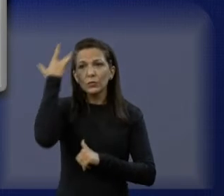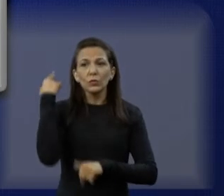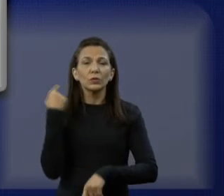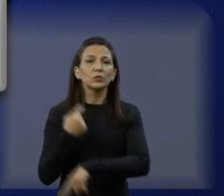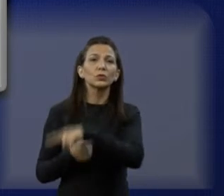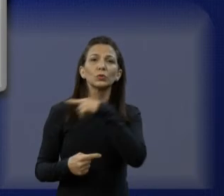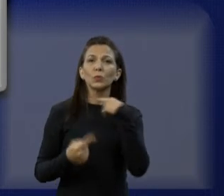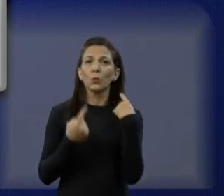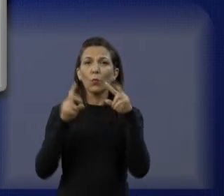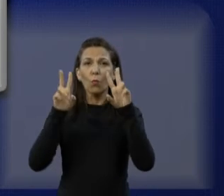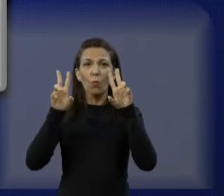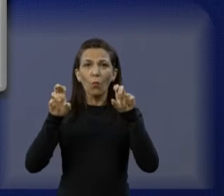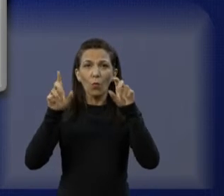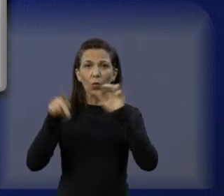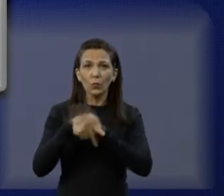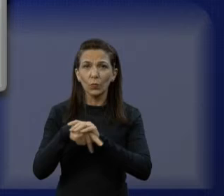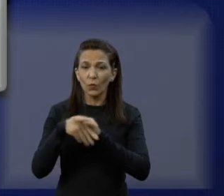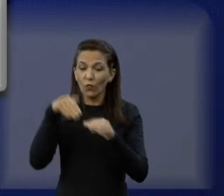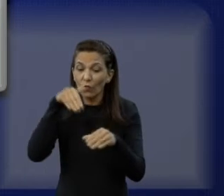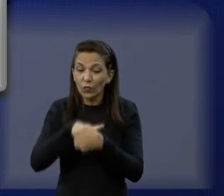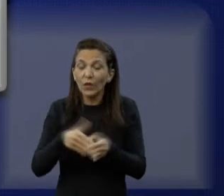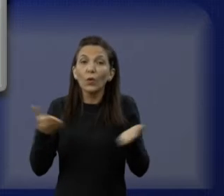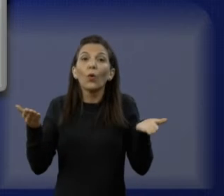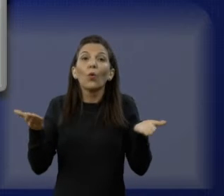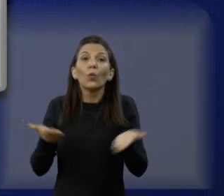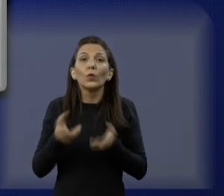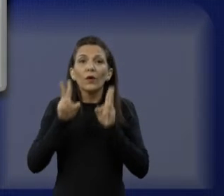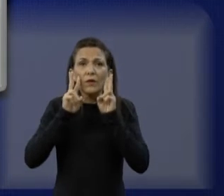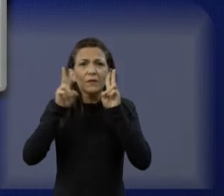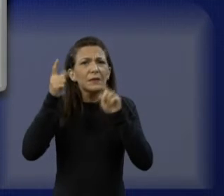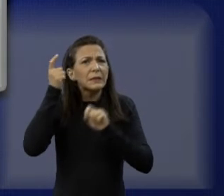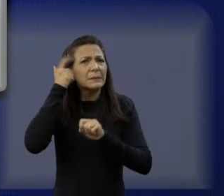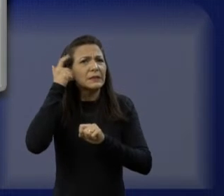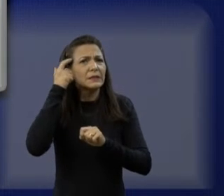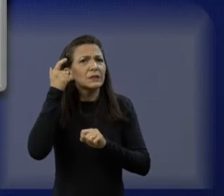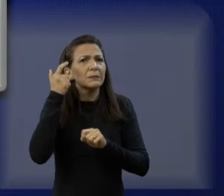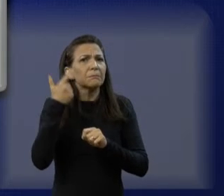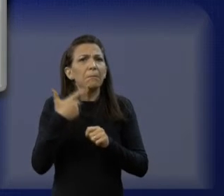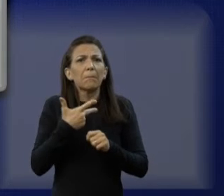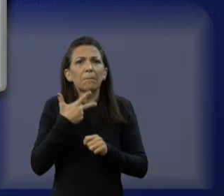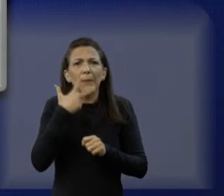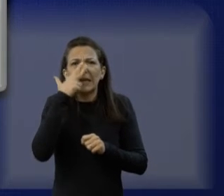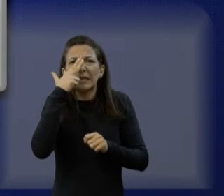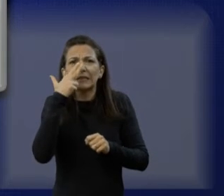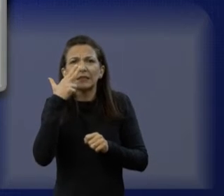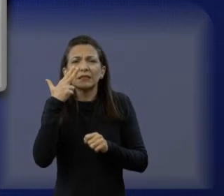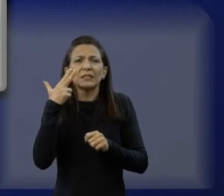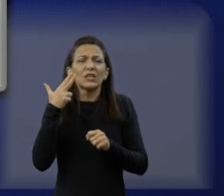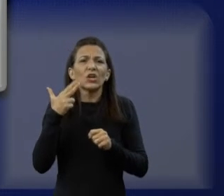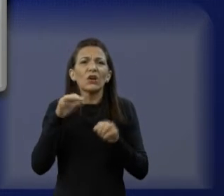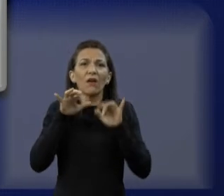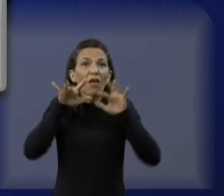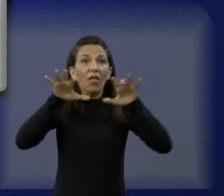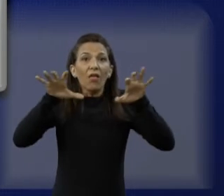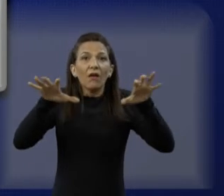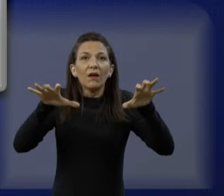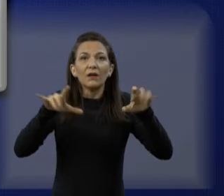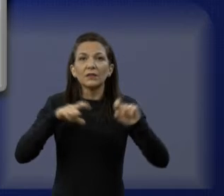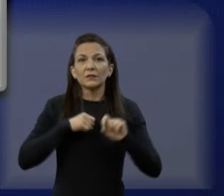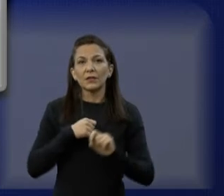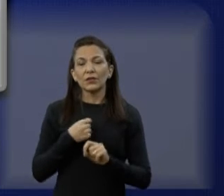"IPTU dos Mortos deve ser votado hoje quando eu vi pensei que estava vendo um filme de terror somos totalmente contra